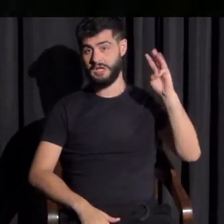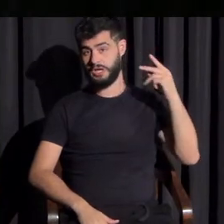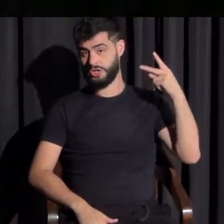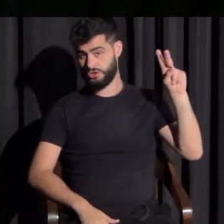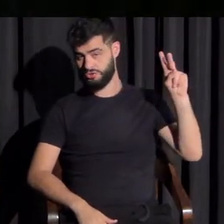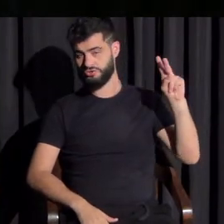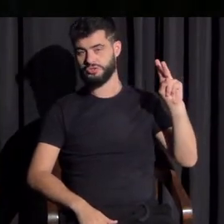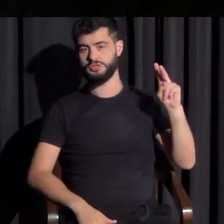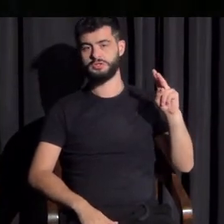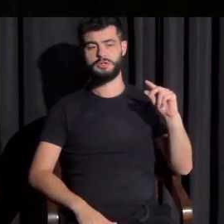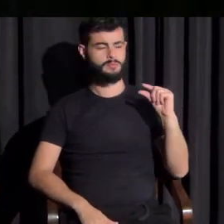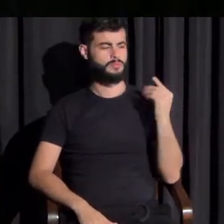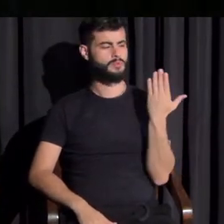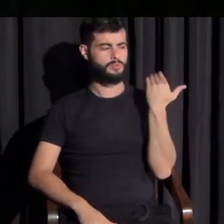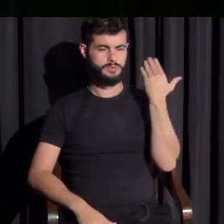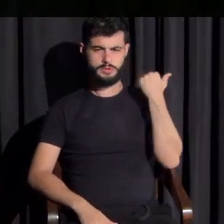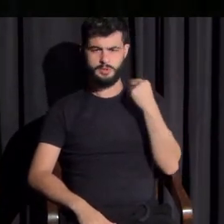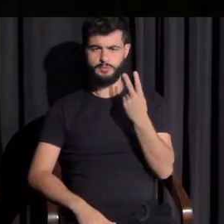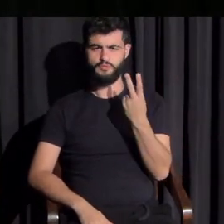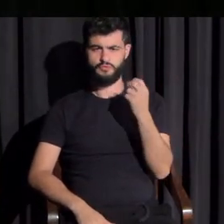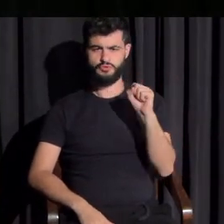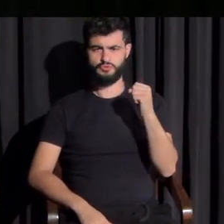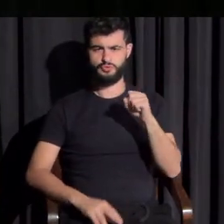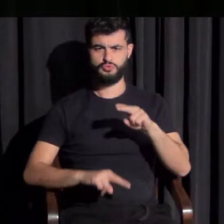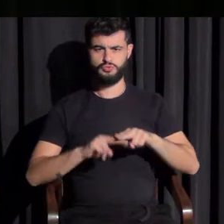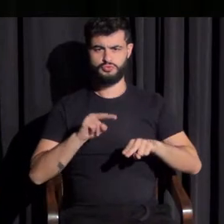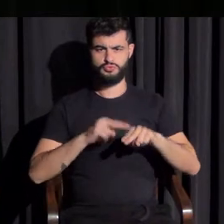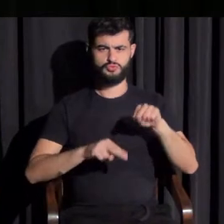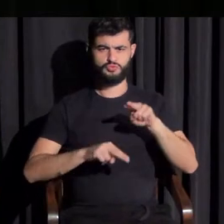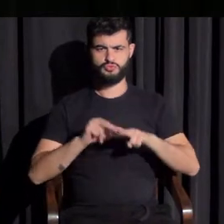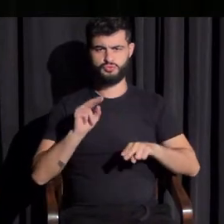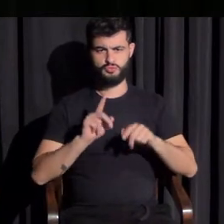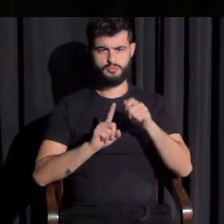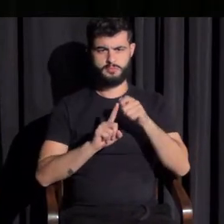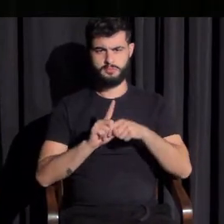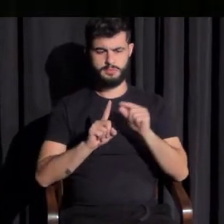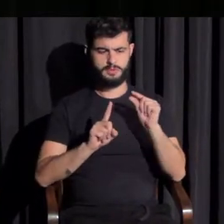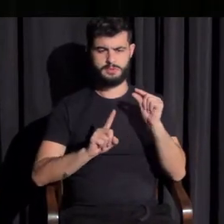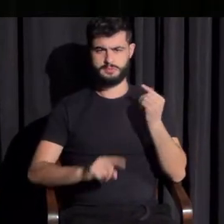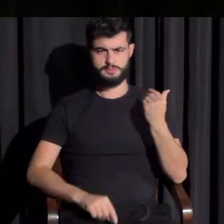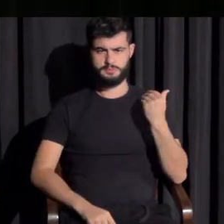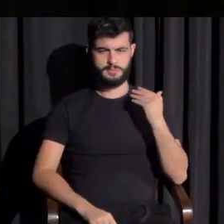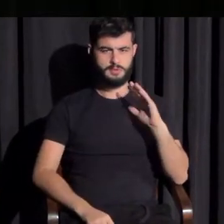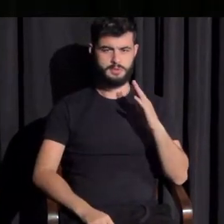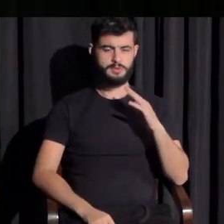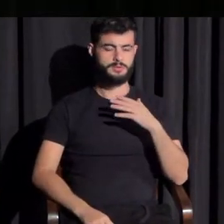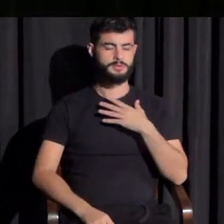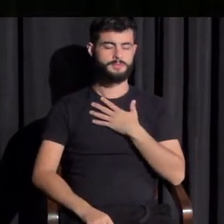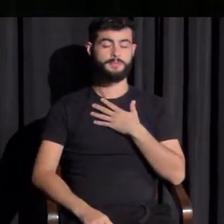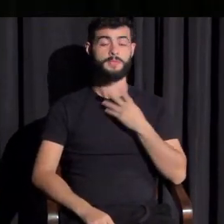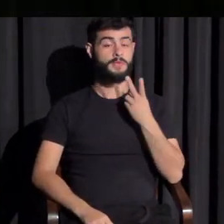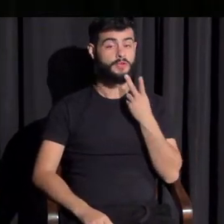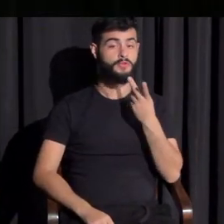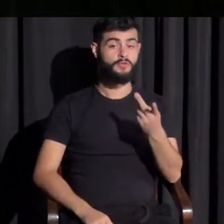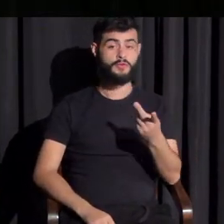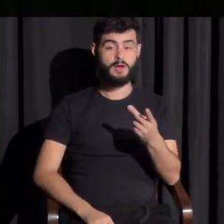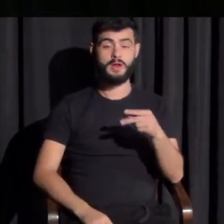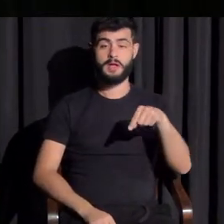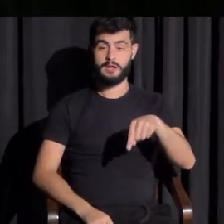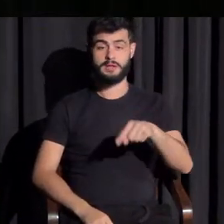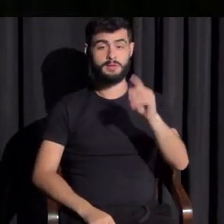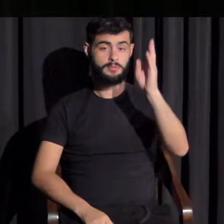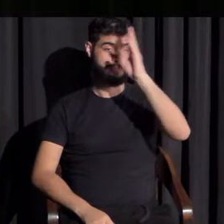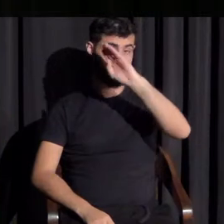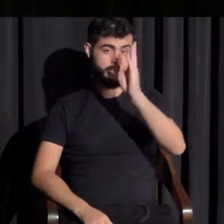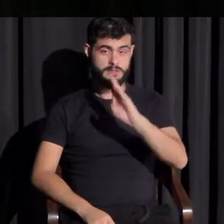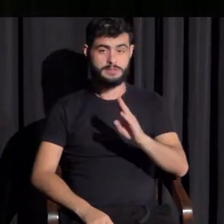28 de junho, que indica que nós estamos perdendo no Brasil duas crianças com menos